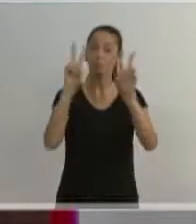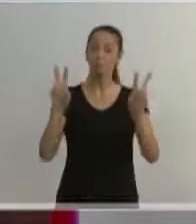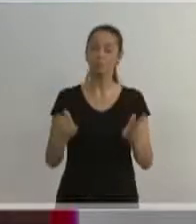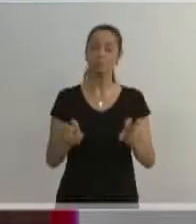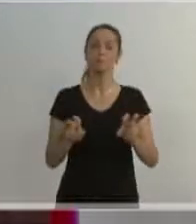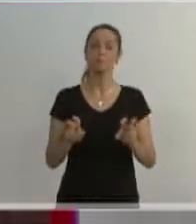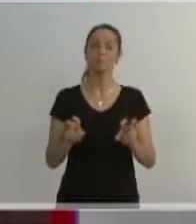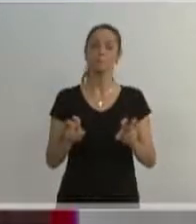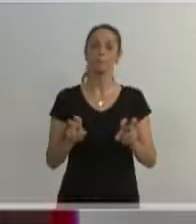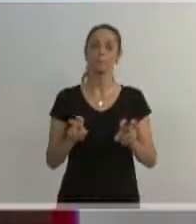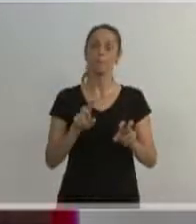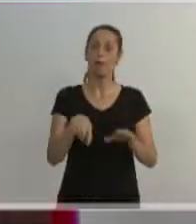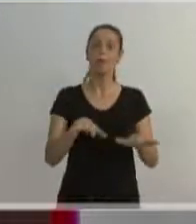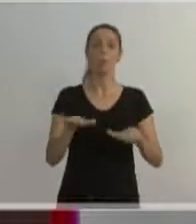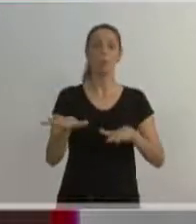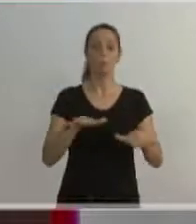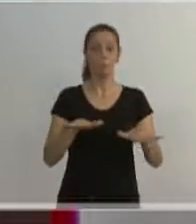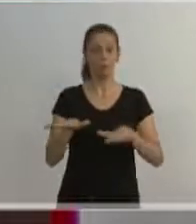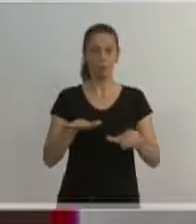à mobilidade